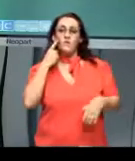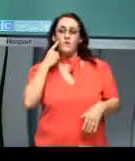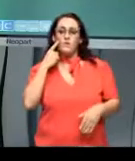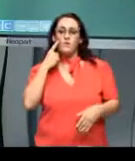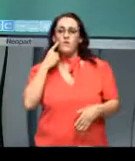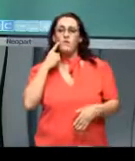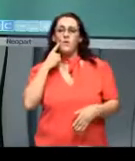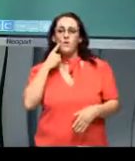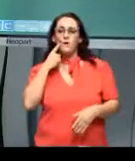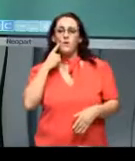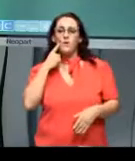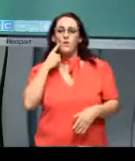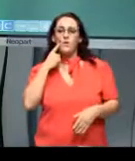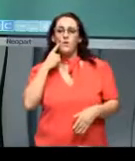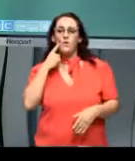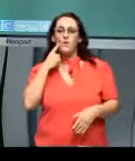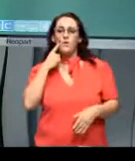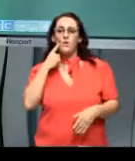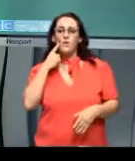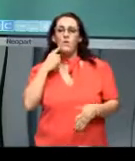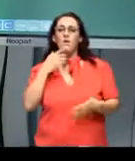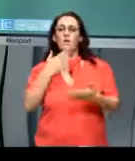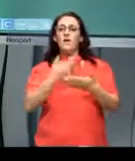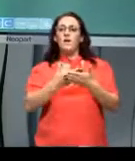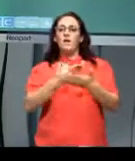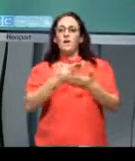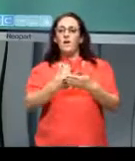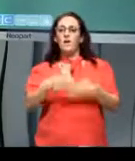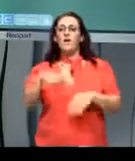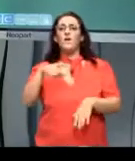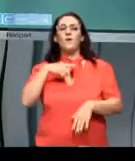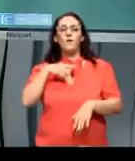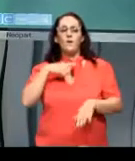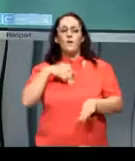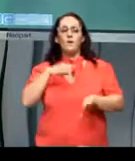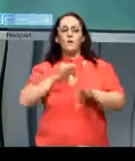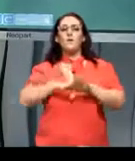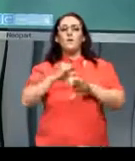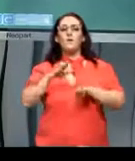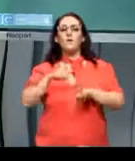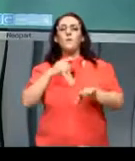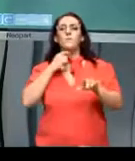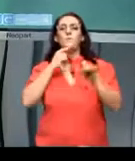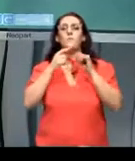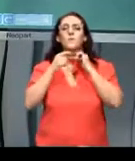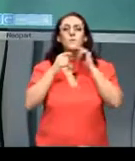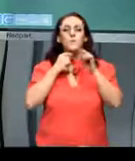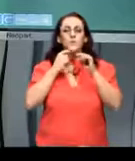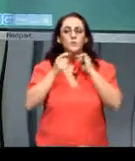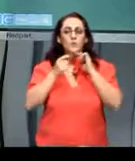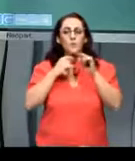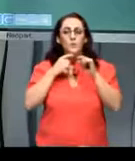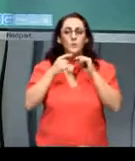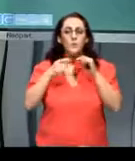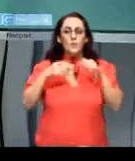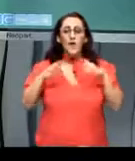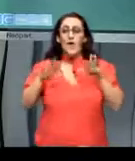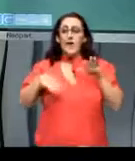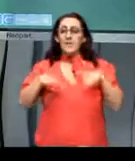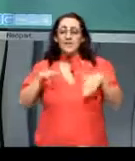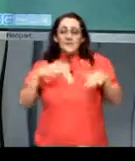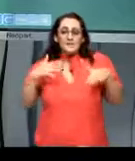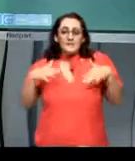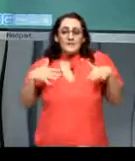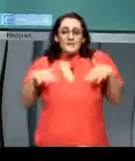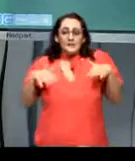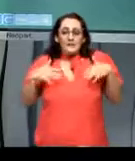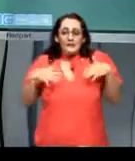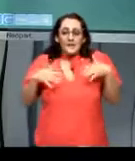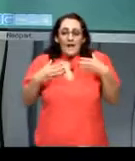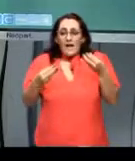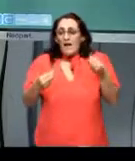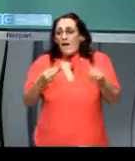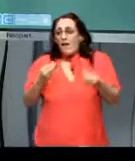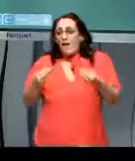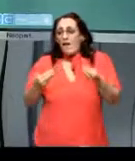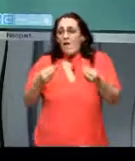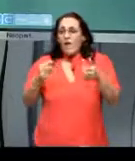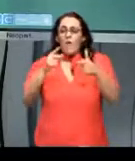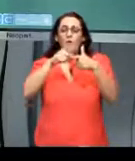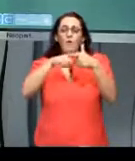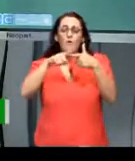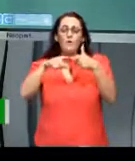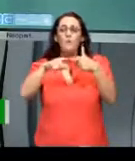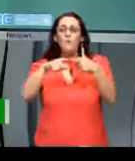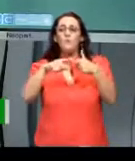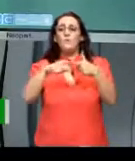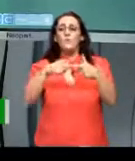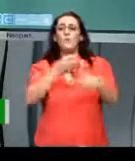tem mais dúvidas aí, viu, Cláudia? Temos. Essas dúvidas que eles estão meio apavorados, como que eu faço a divisão com números